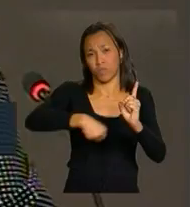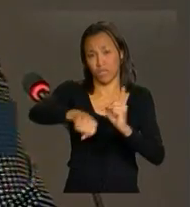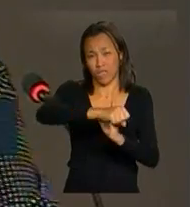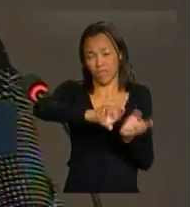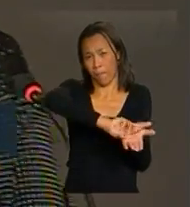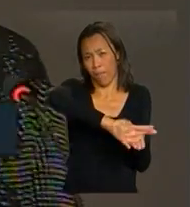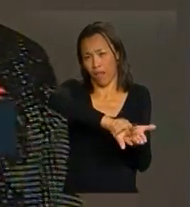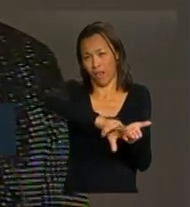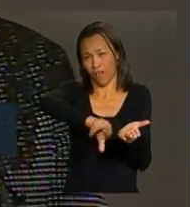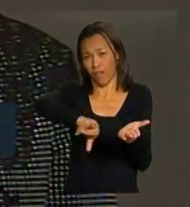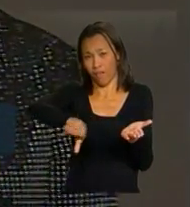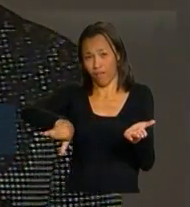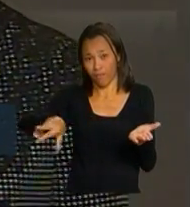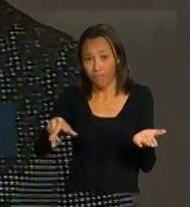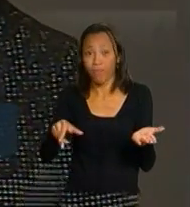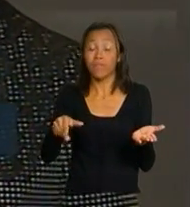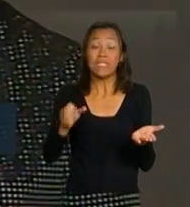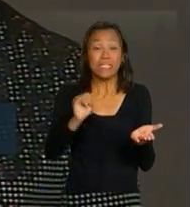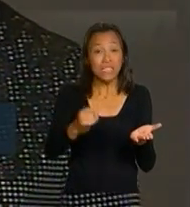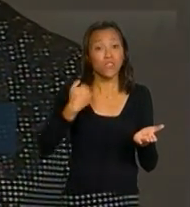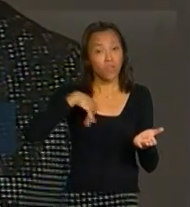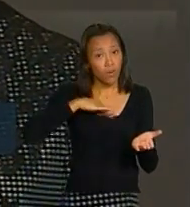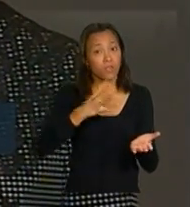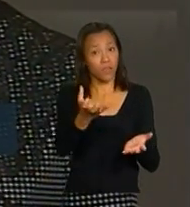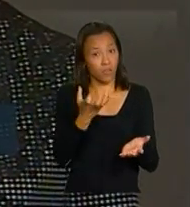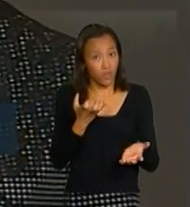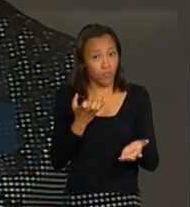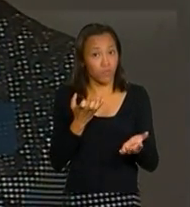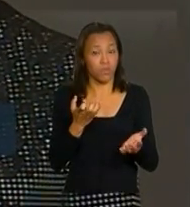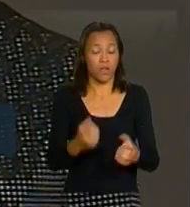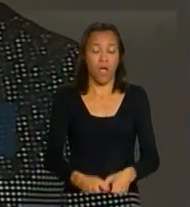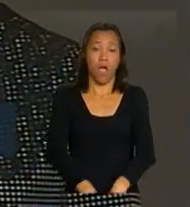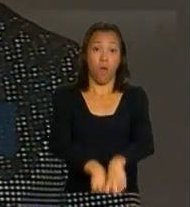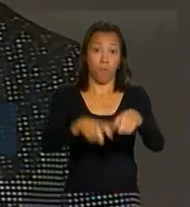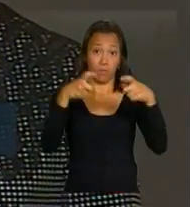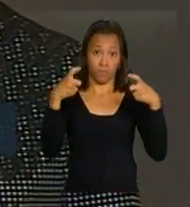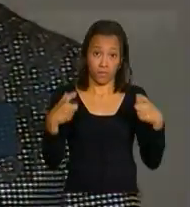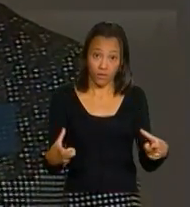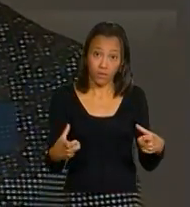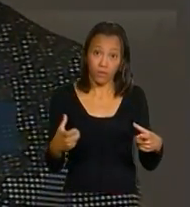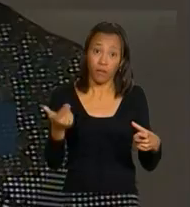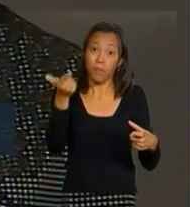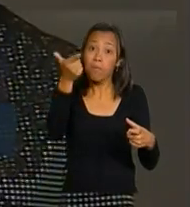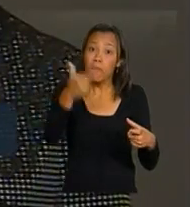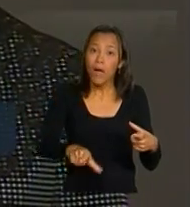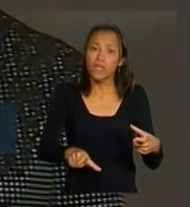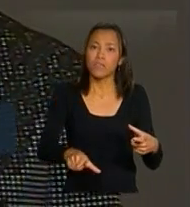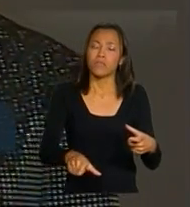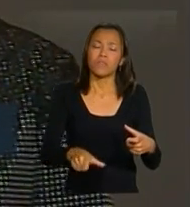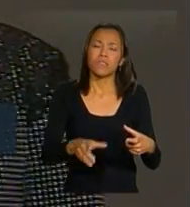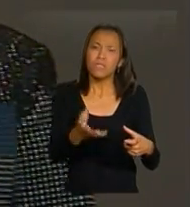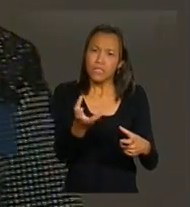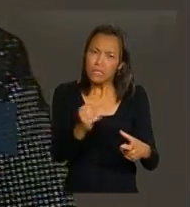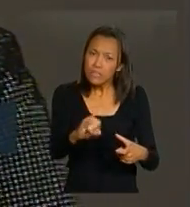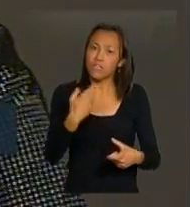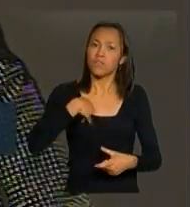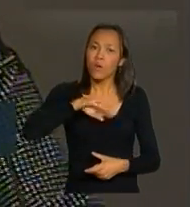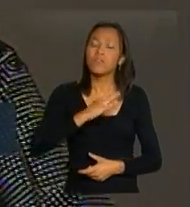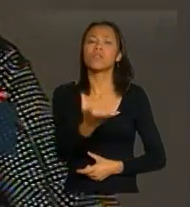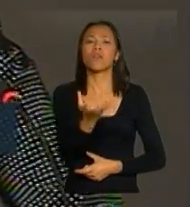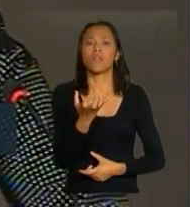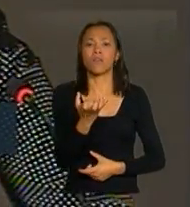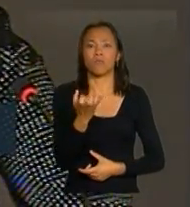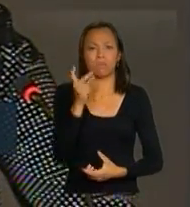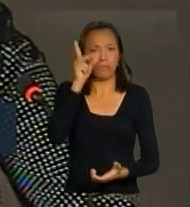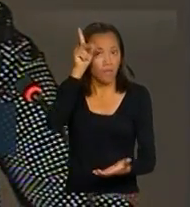se nós queremos, de fato, aumentar a nossa taxa de crescimento, se nós queremos,